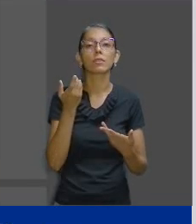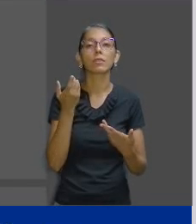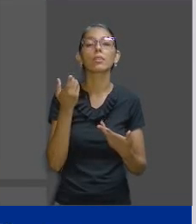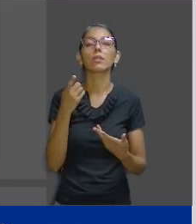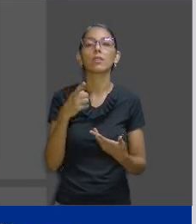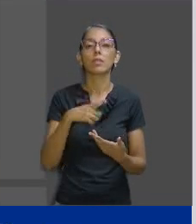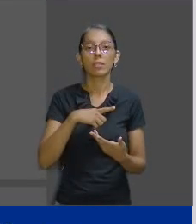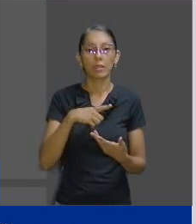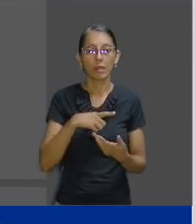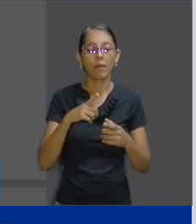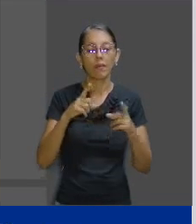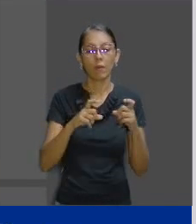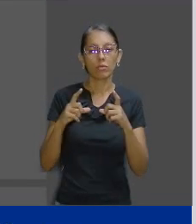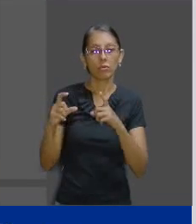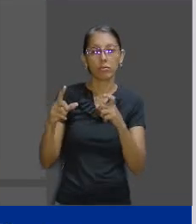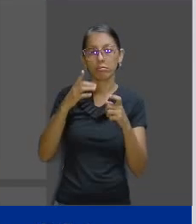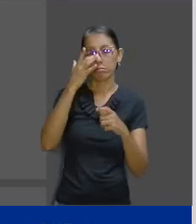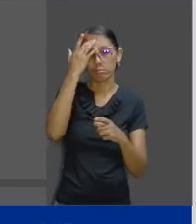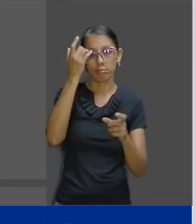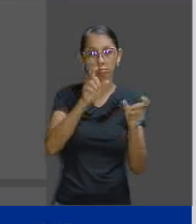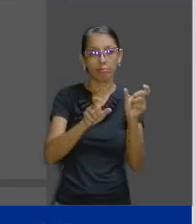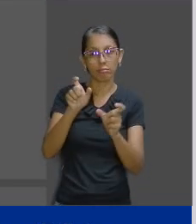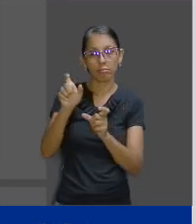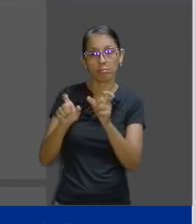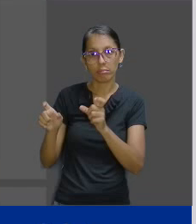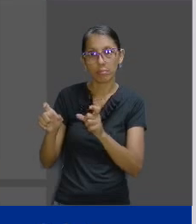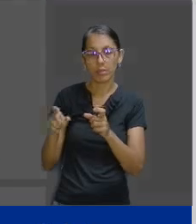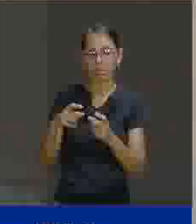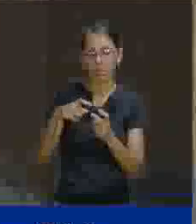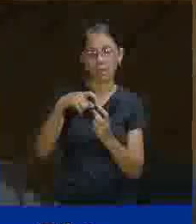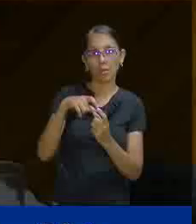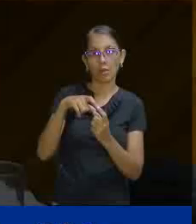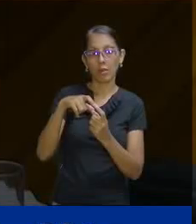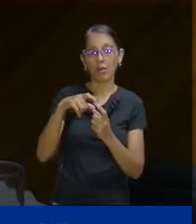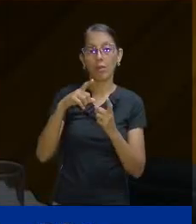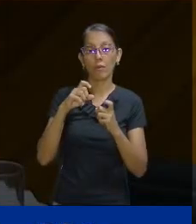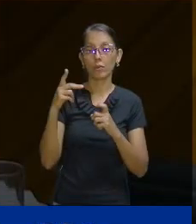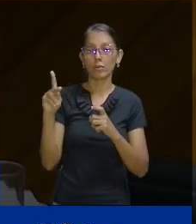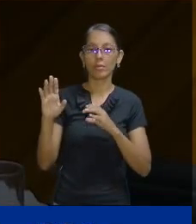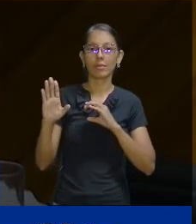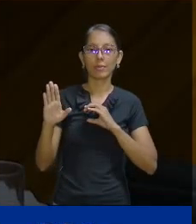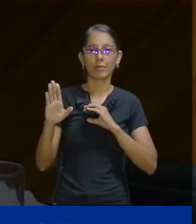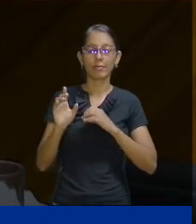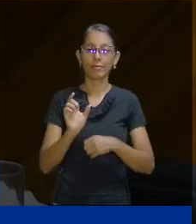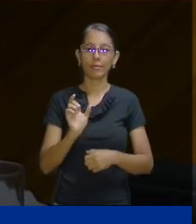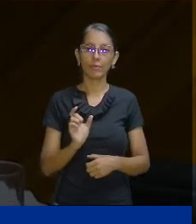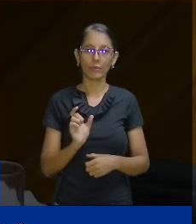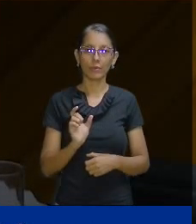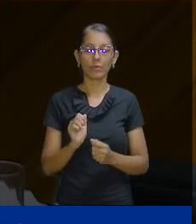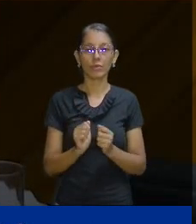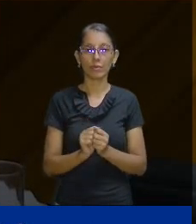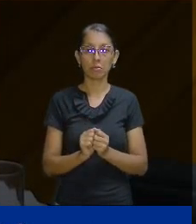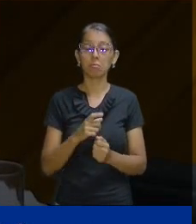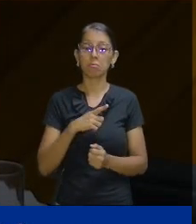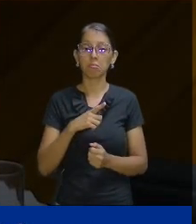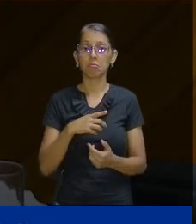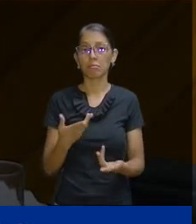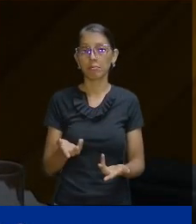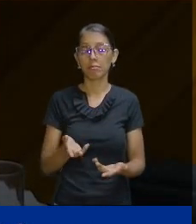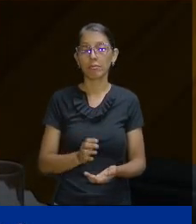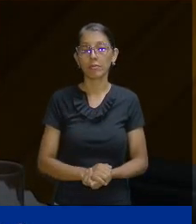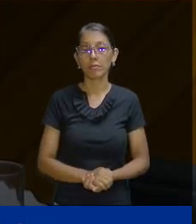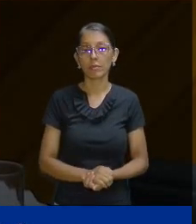de eleitores segurando os santinhos, mostrando que eles estavam sendo transportados para votar naquele candidato. Então, mais uma vez,